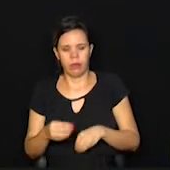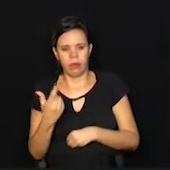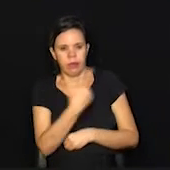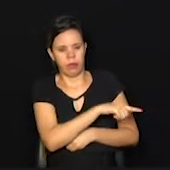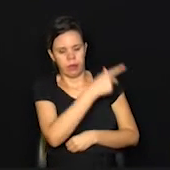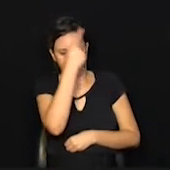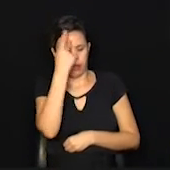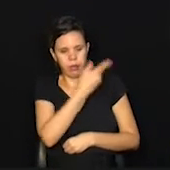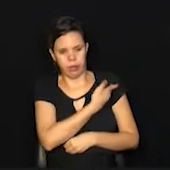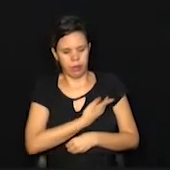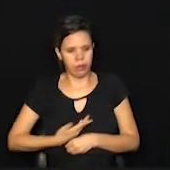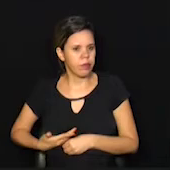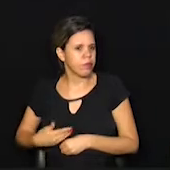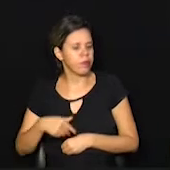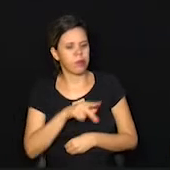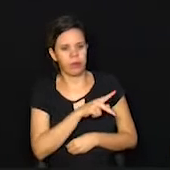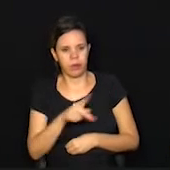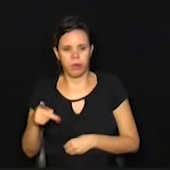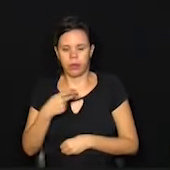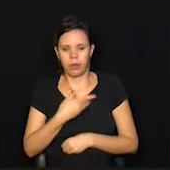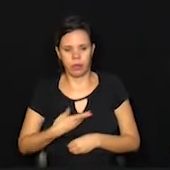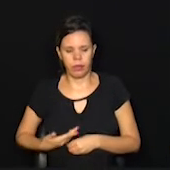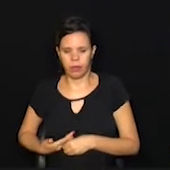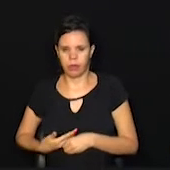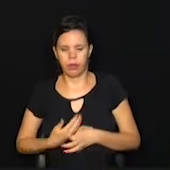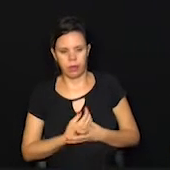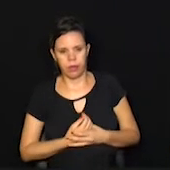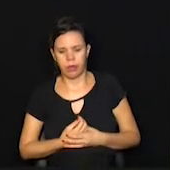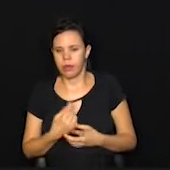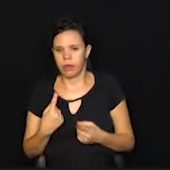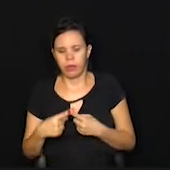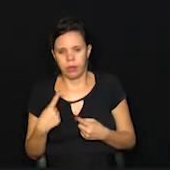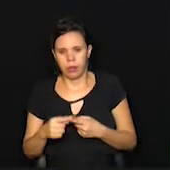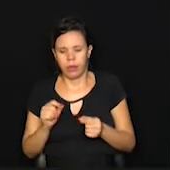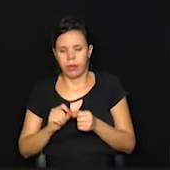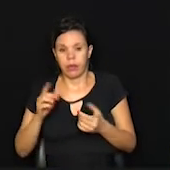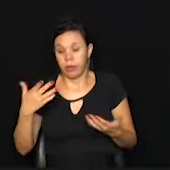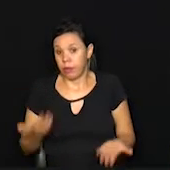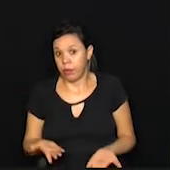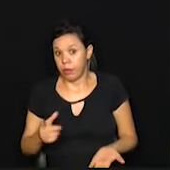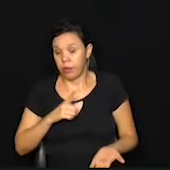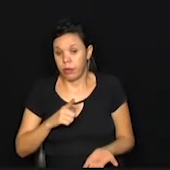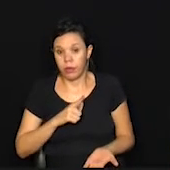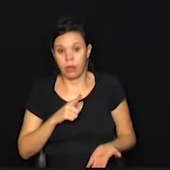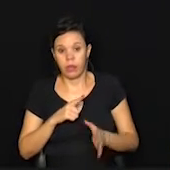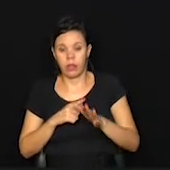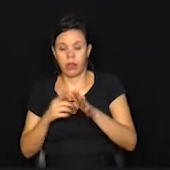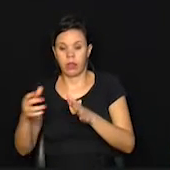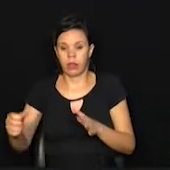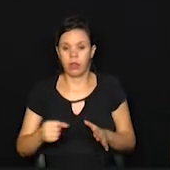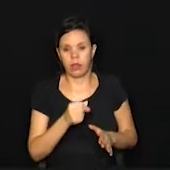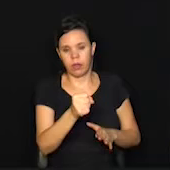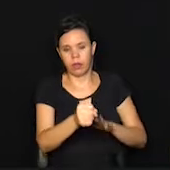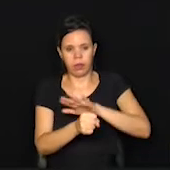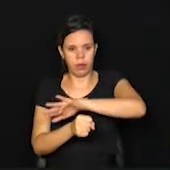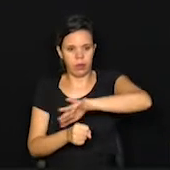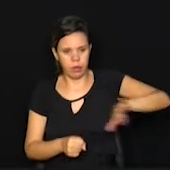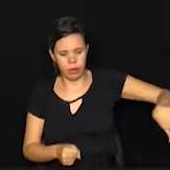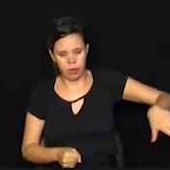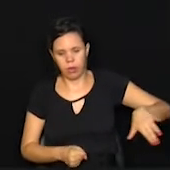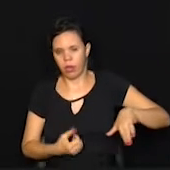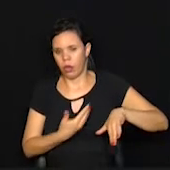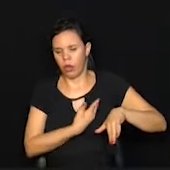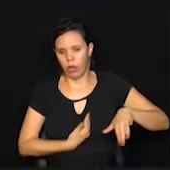parte do estado que era a presidência da república o governo né E por que que fizeram isso Por quê que teve o golpe né porque o